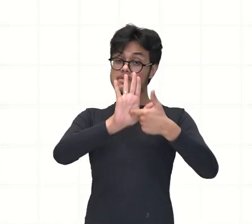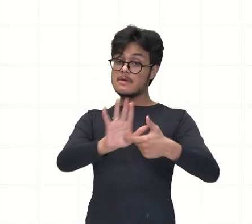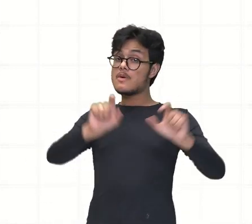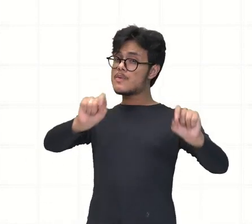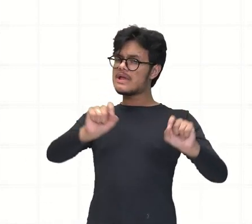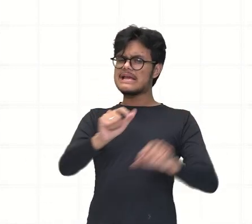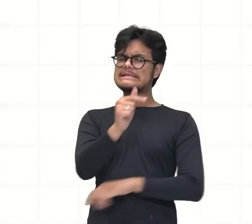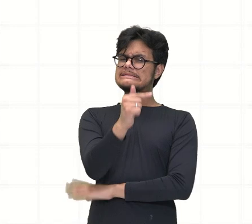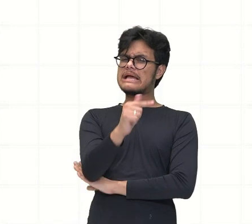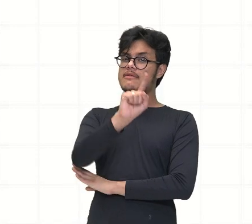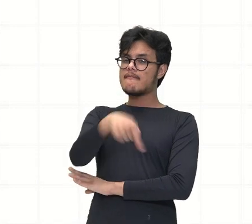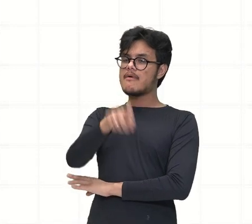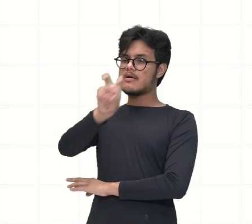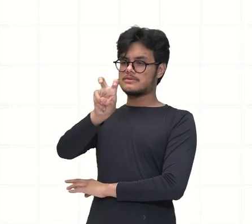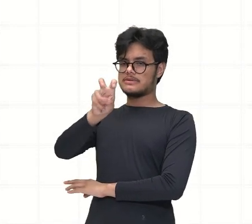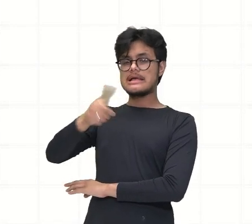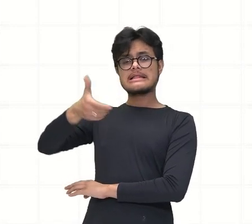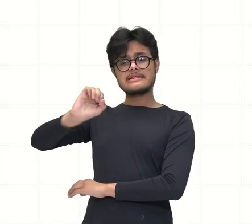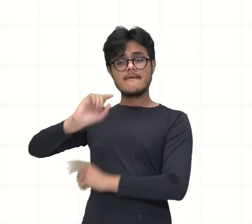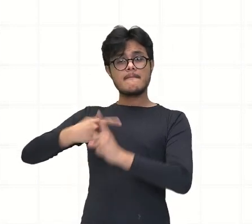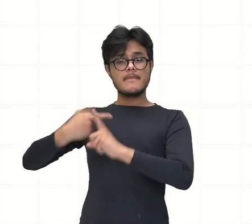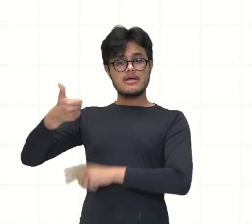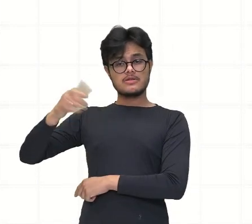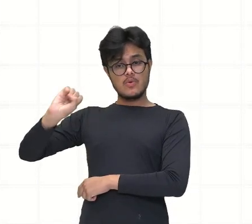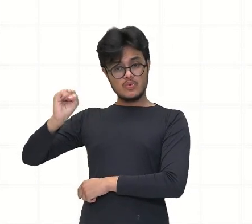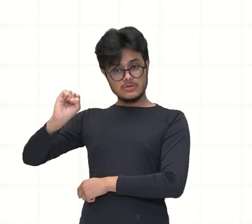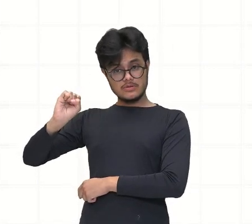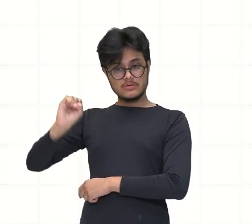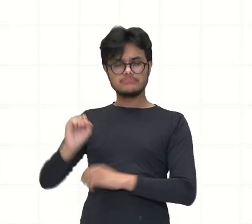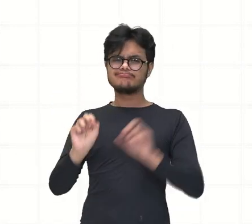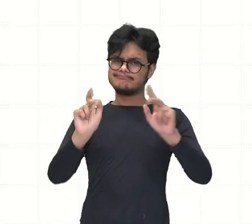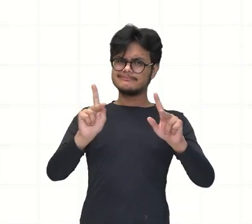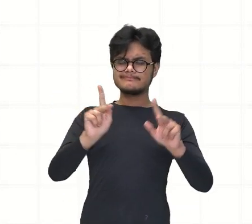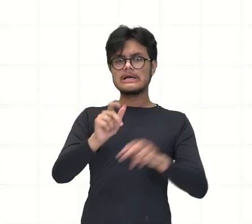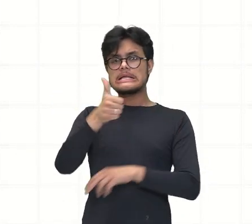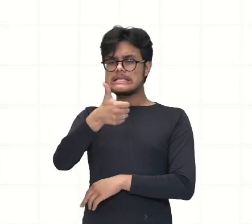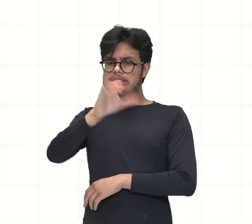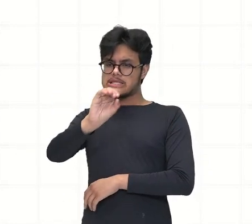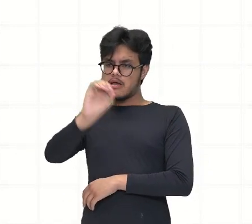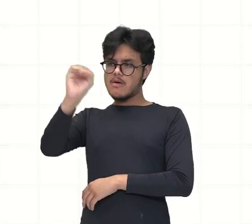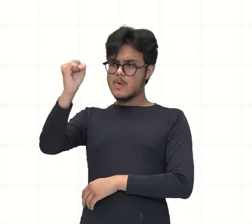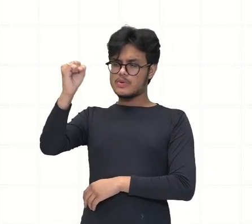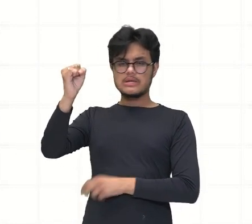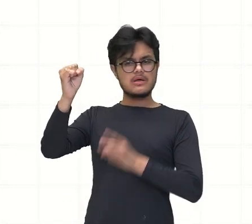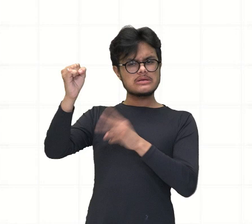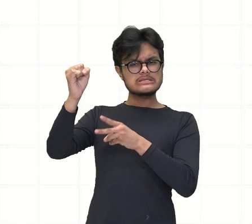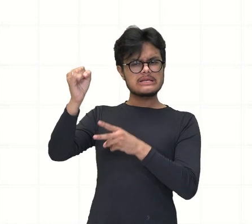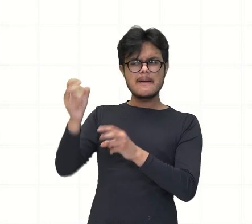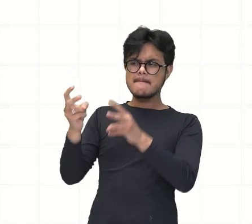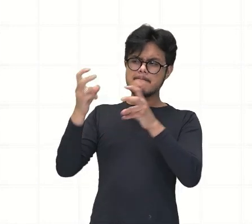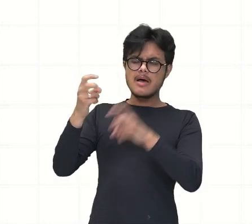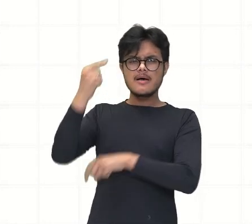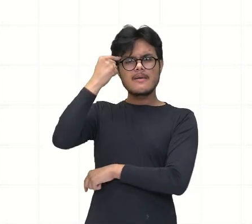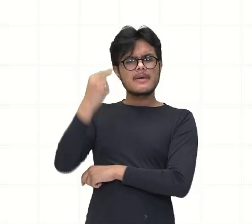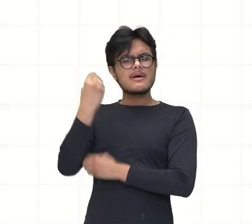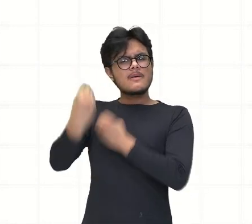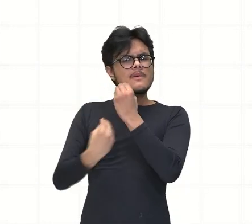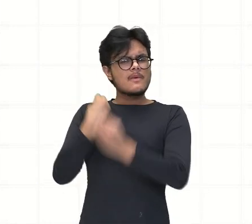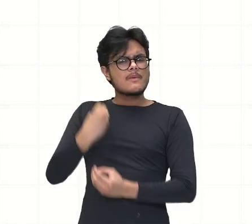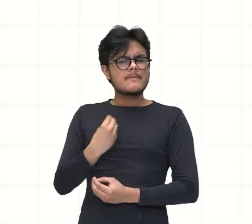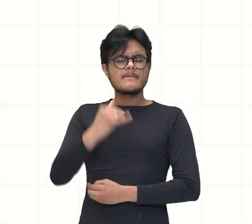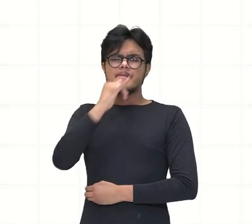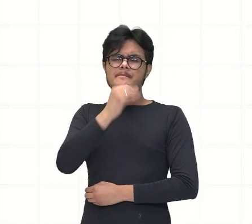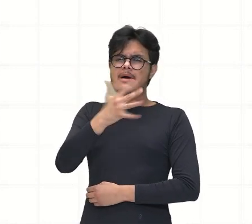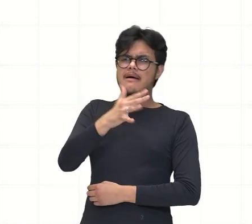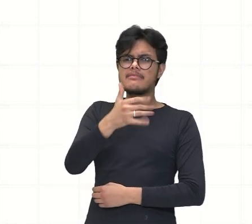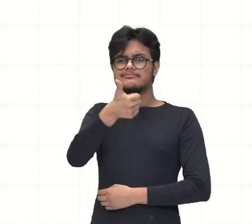7,5 vezes 10 à oitava. Ou seja, esse 10 à oitava, gente, toda vez que eu pensar em um número que